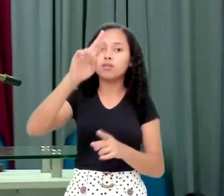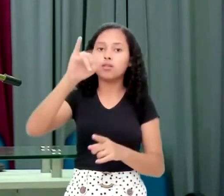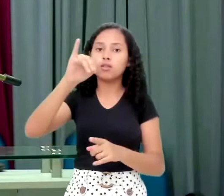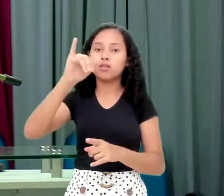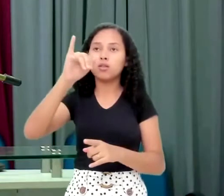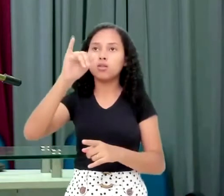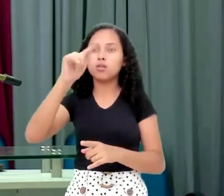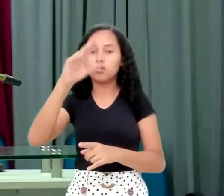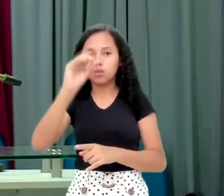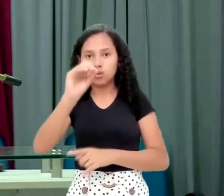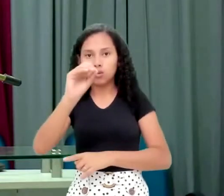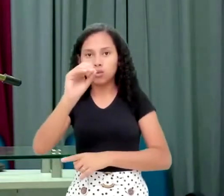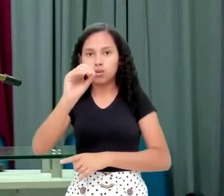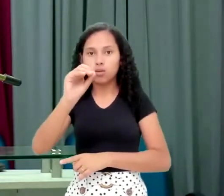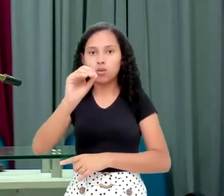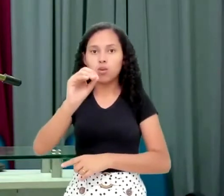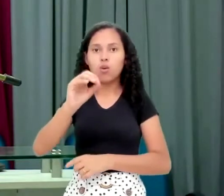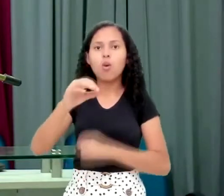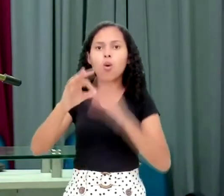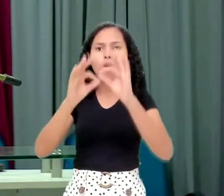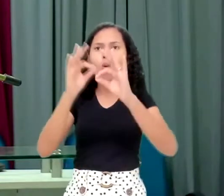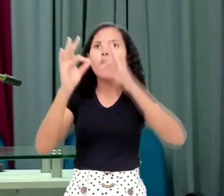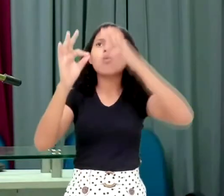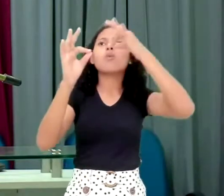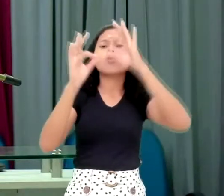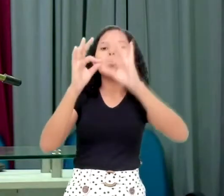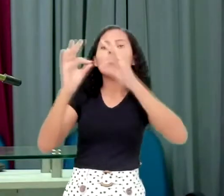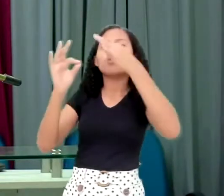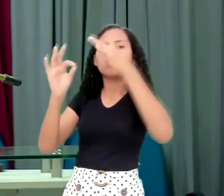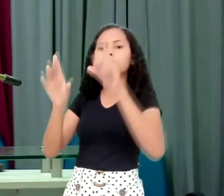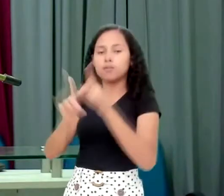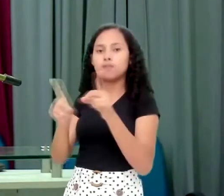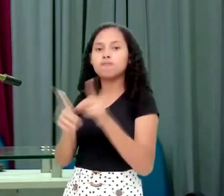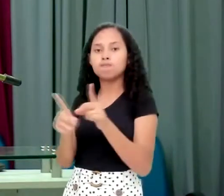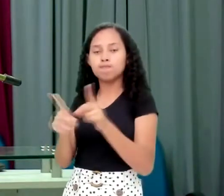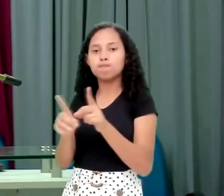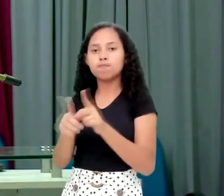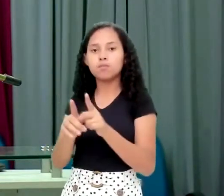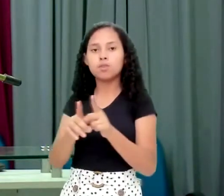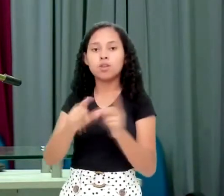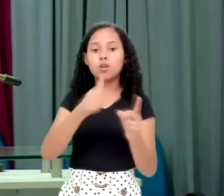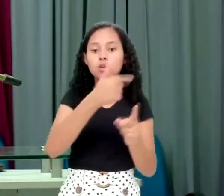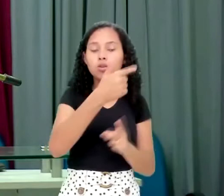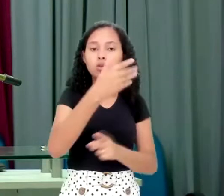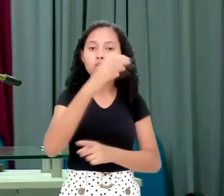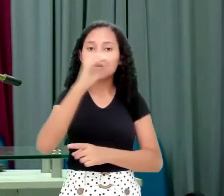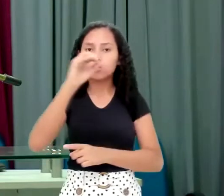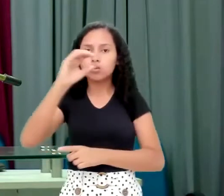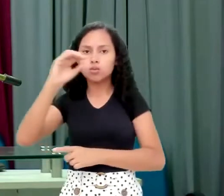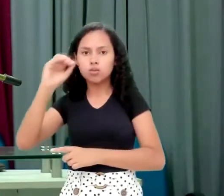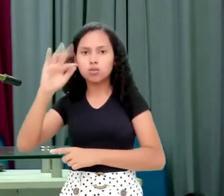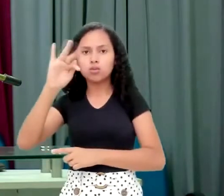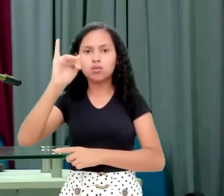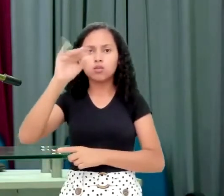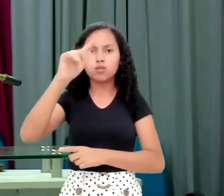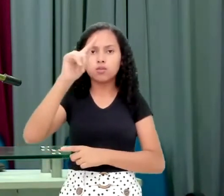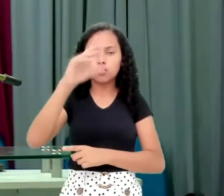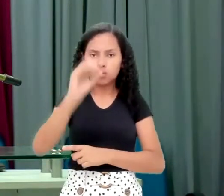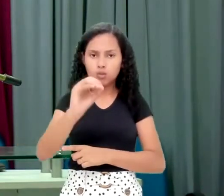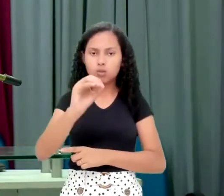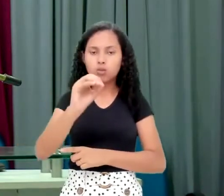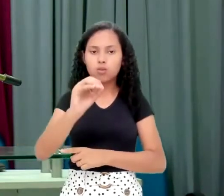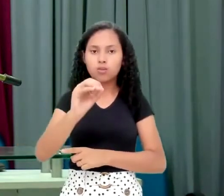100 cachos de uvas passas, 200 pastas de figo passado